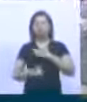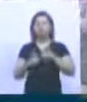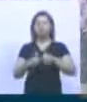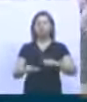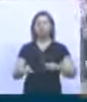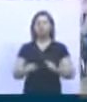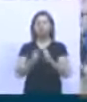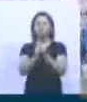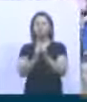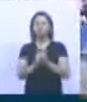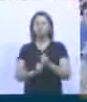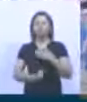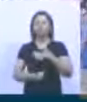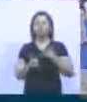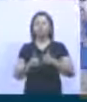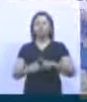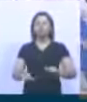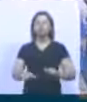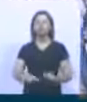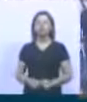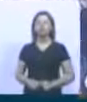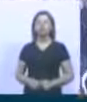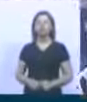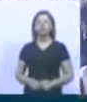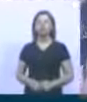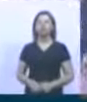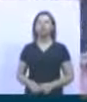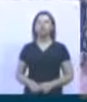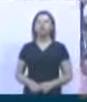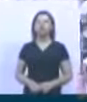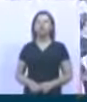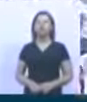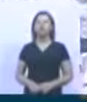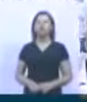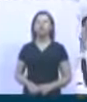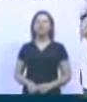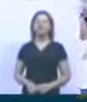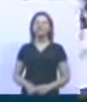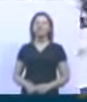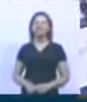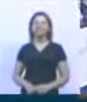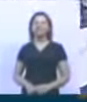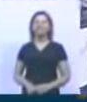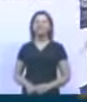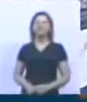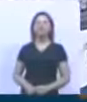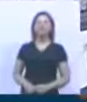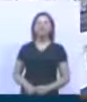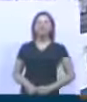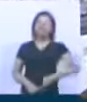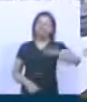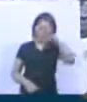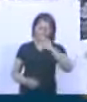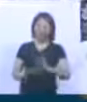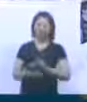estás, comigo estás. E creio que para sempre estarás. E creio que